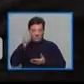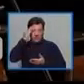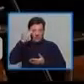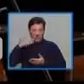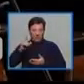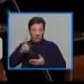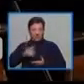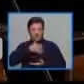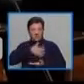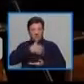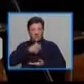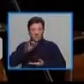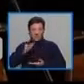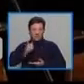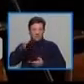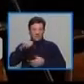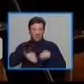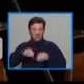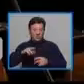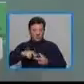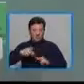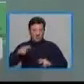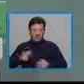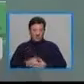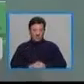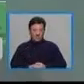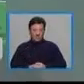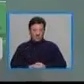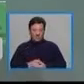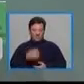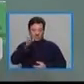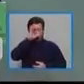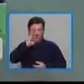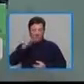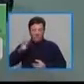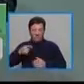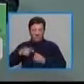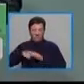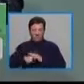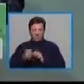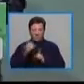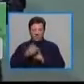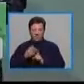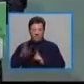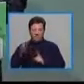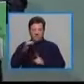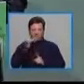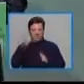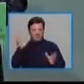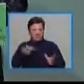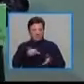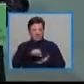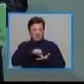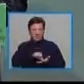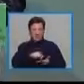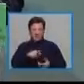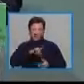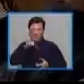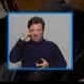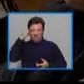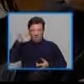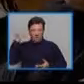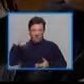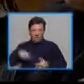adivinhar o discurso para as eleições autárquicas. O governo aprofunda uma deriva centralista como não há